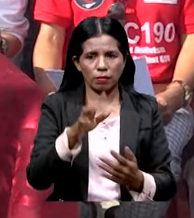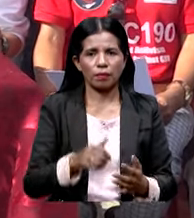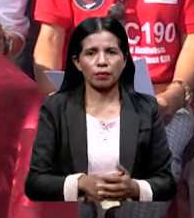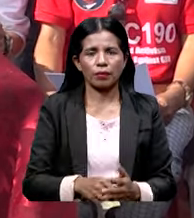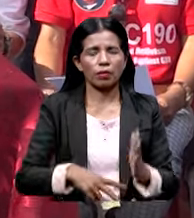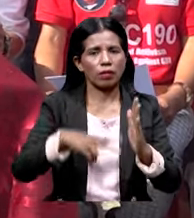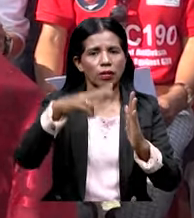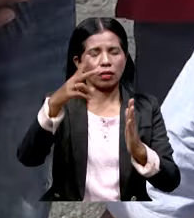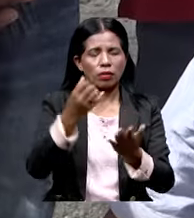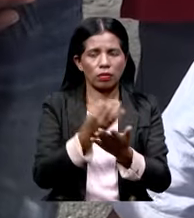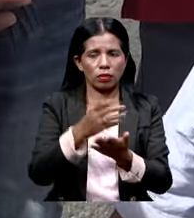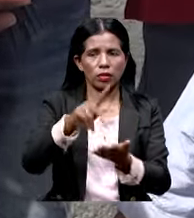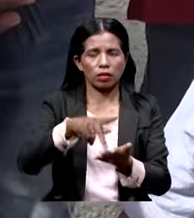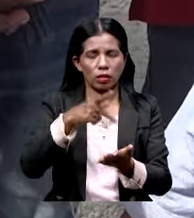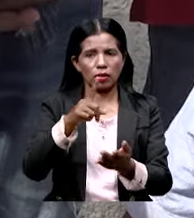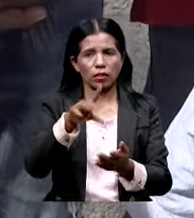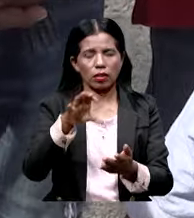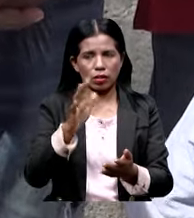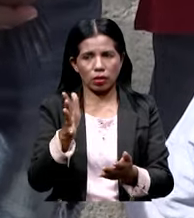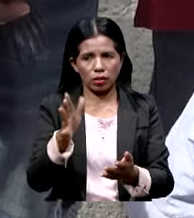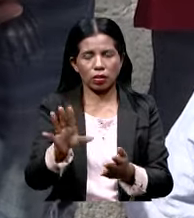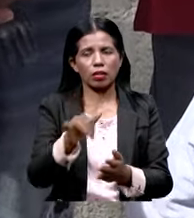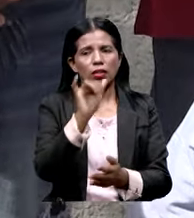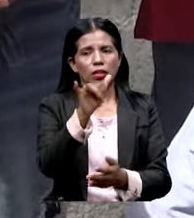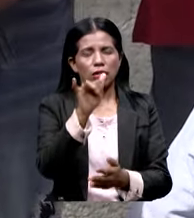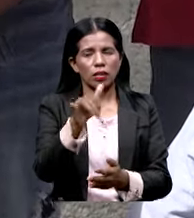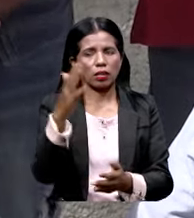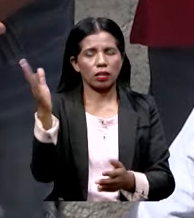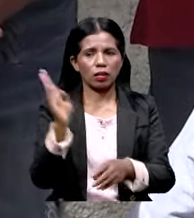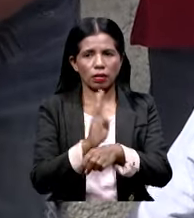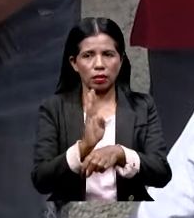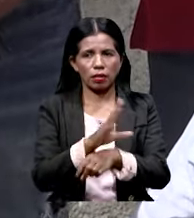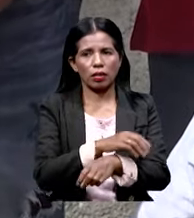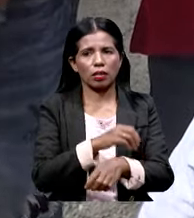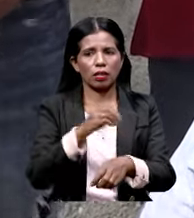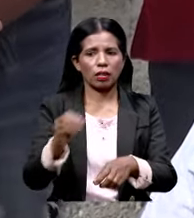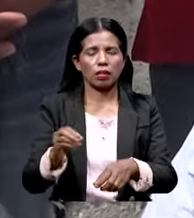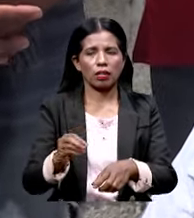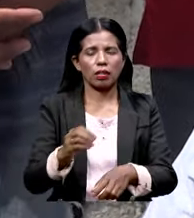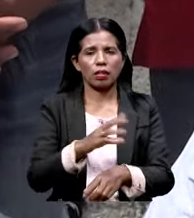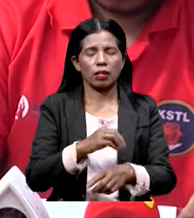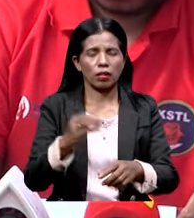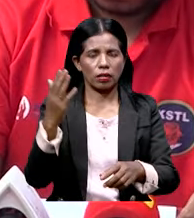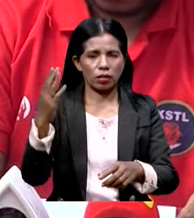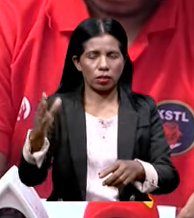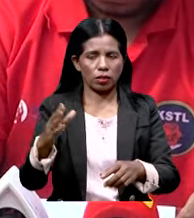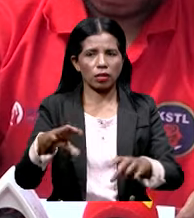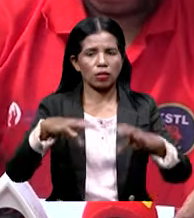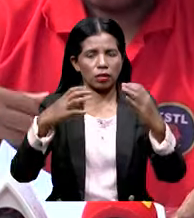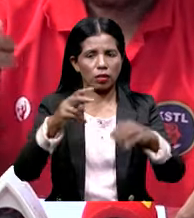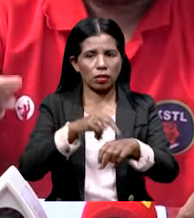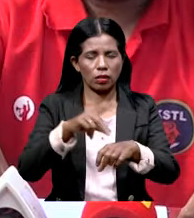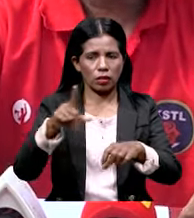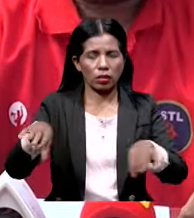salário mínimo, dólar atusida limanul, né, que tem uma concordância e a negociação no consenso tripartida e a Conselho Nacional do